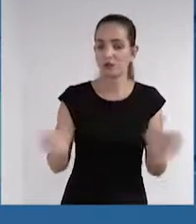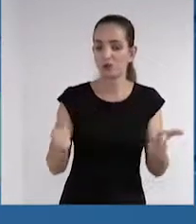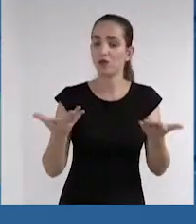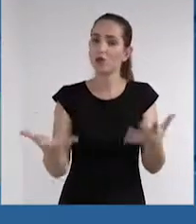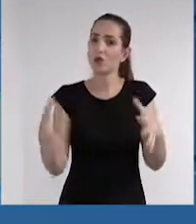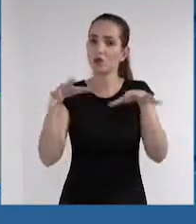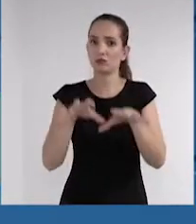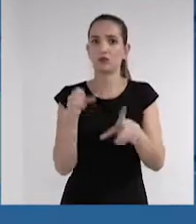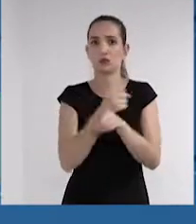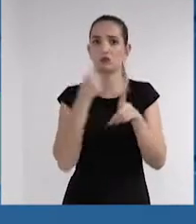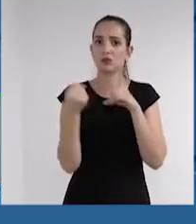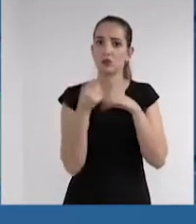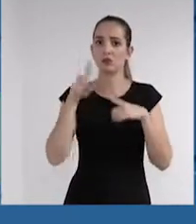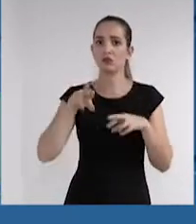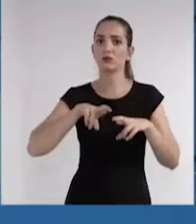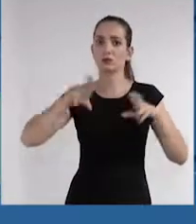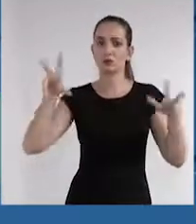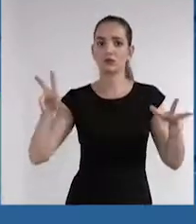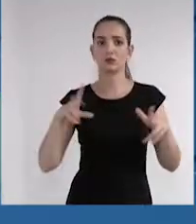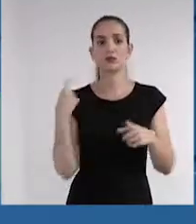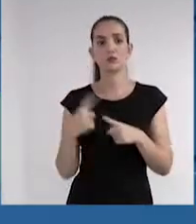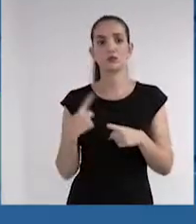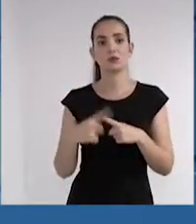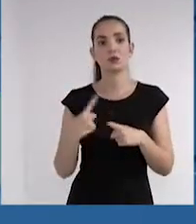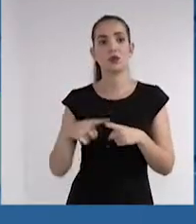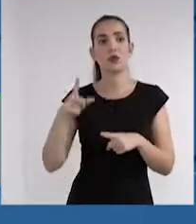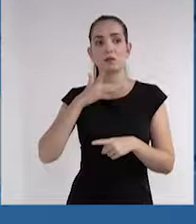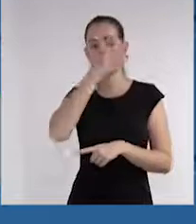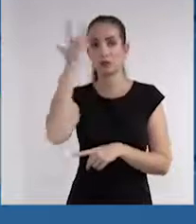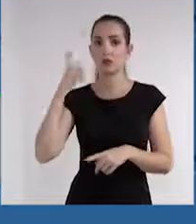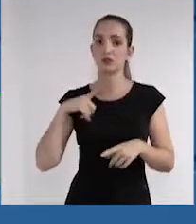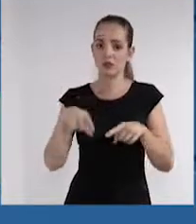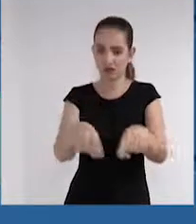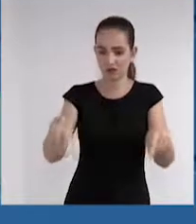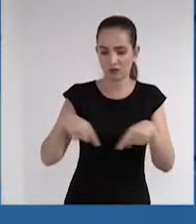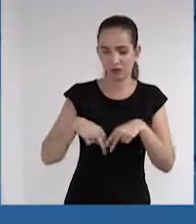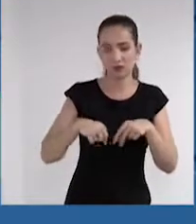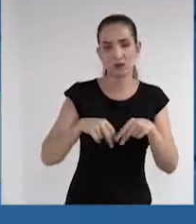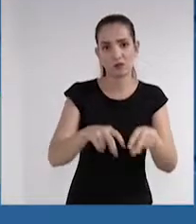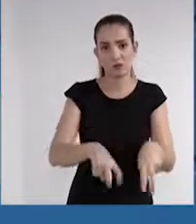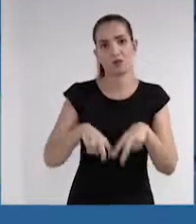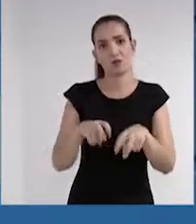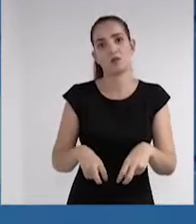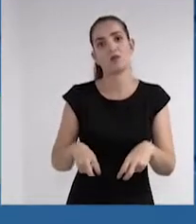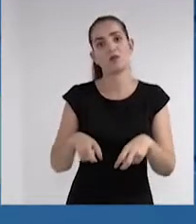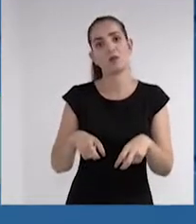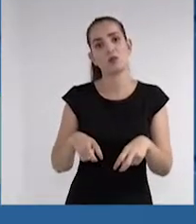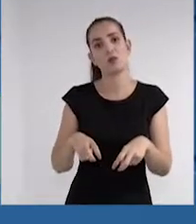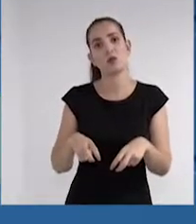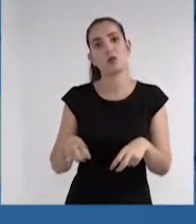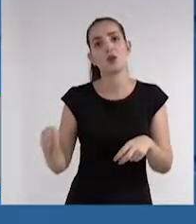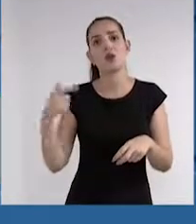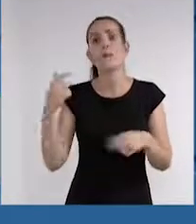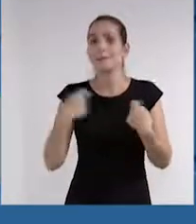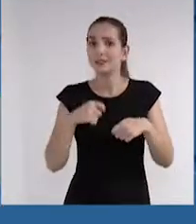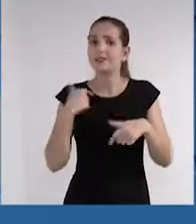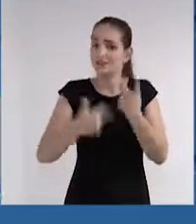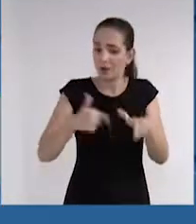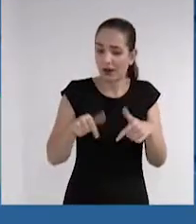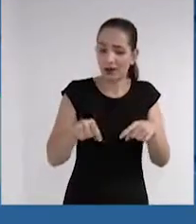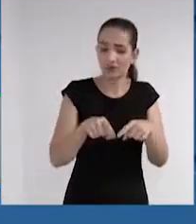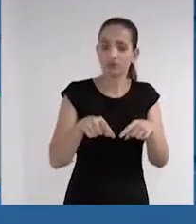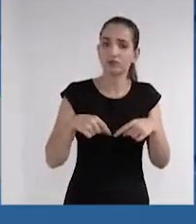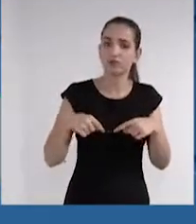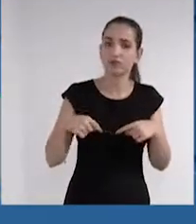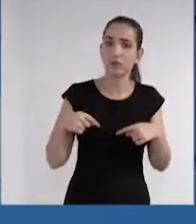social, é diferente. Verdade. Porque quem está na reforma agrária não detém os meios de produção, ao contrário. E assim que é